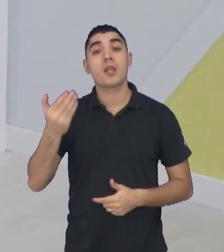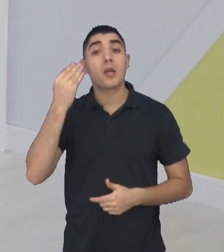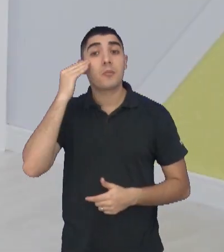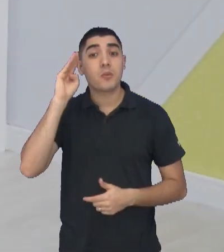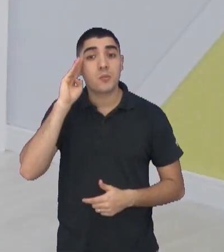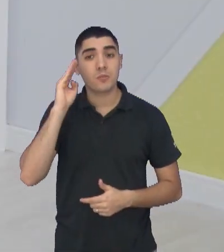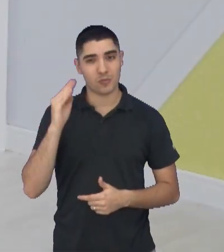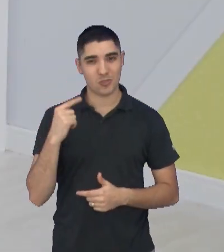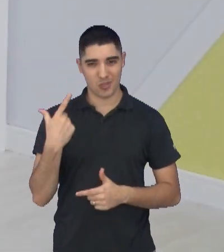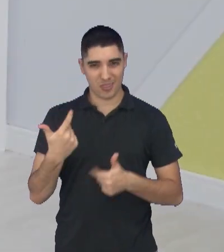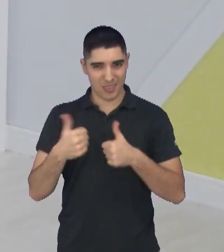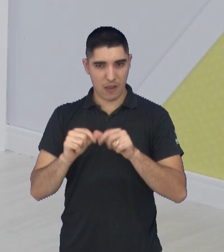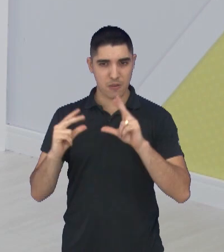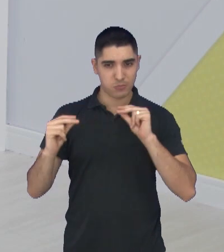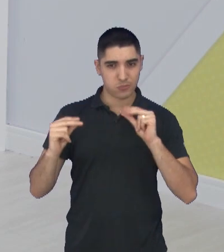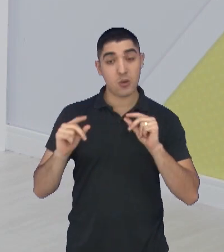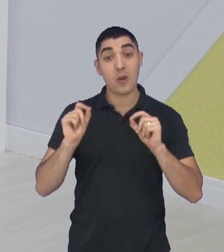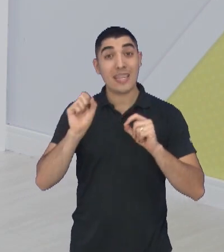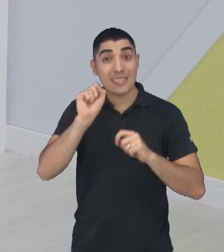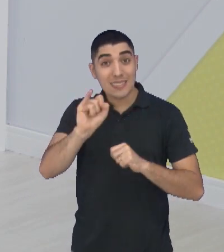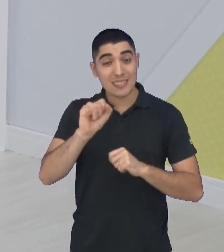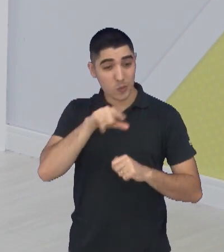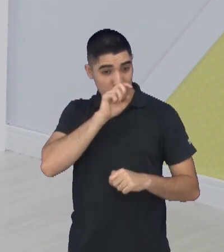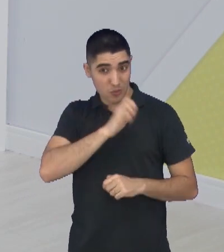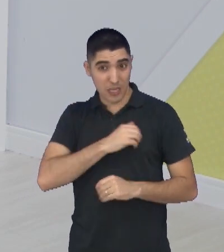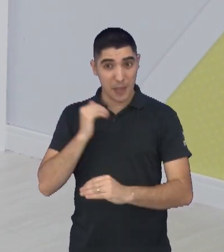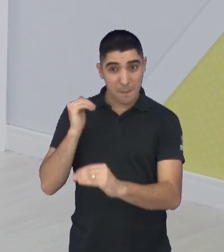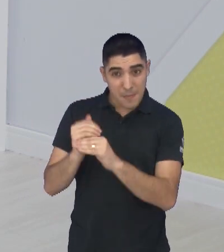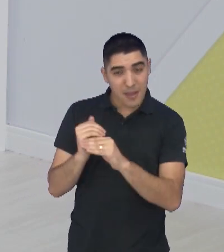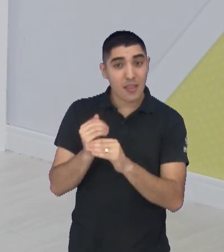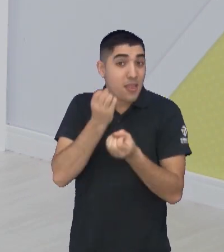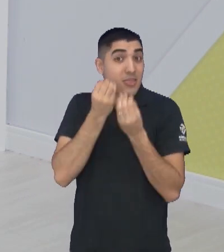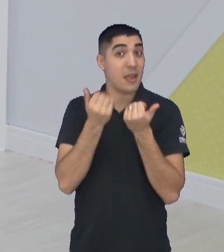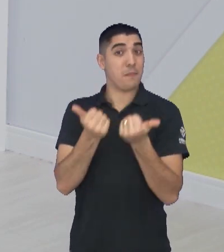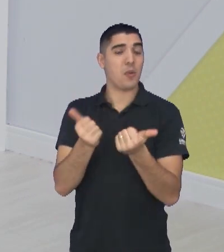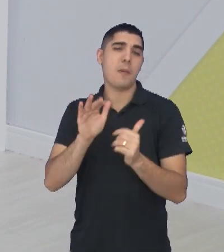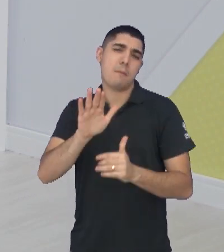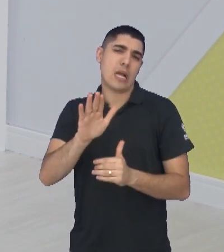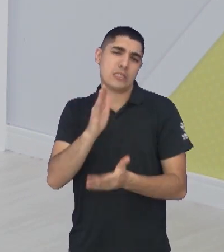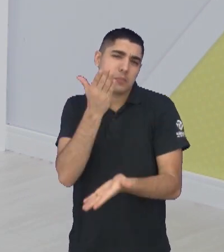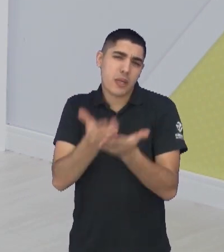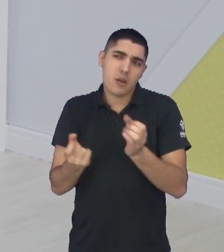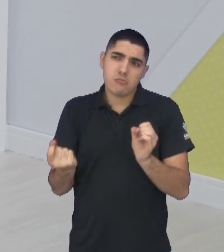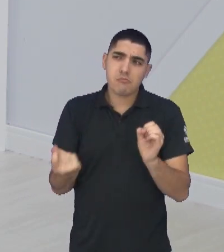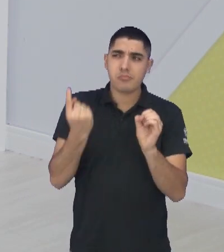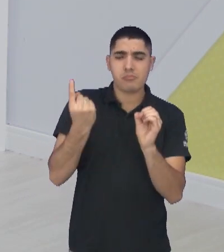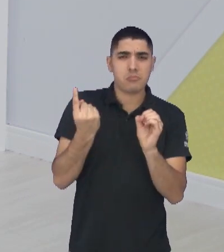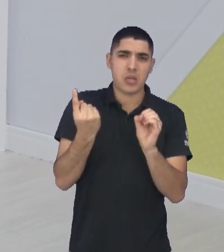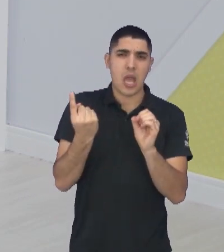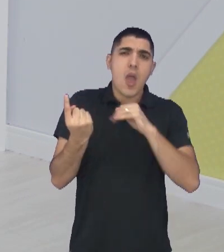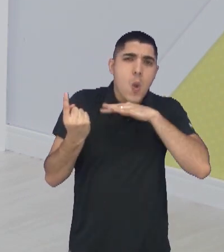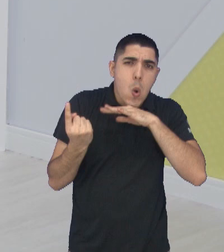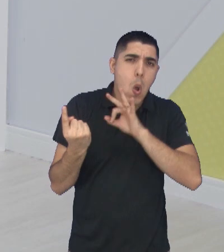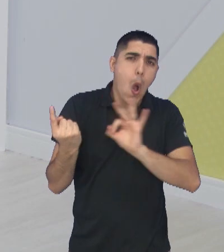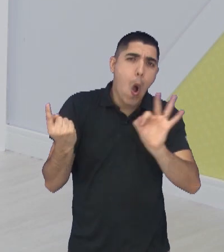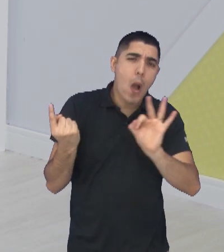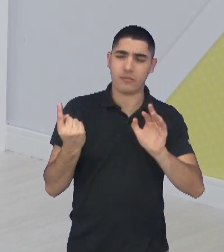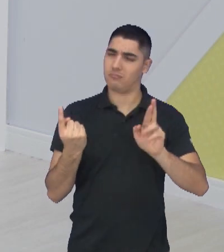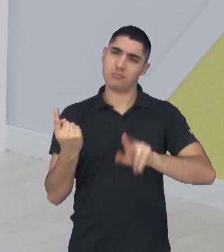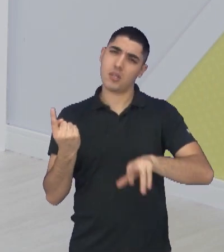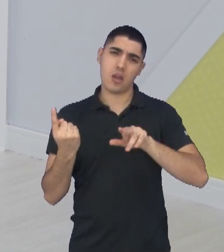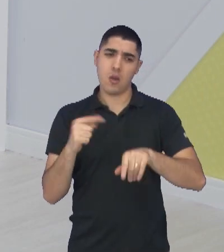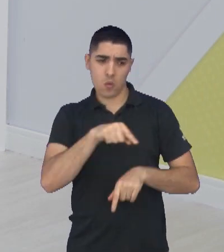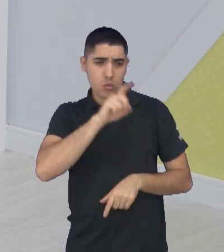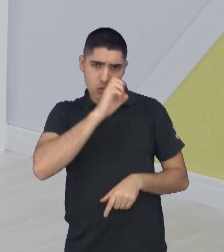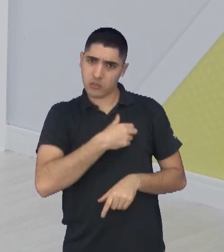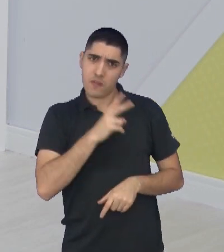A gente falava, né? Um empate seria excelente para o São José, mas uma derrota pelo placar mínimo não é de todo ruim para um time forte como é o do